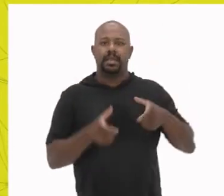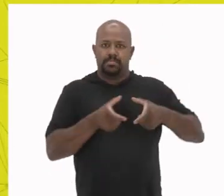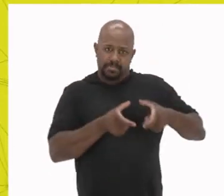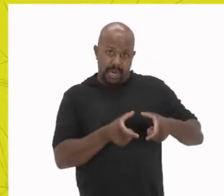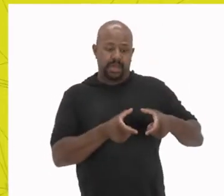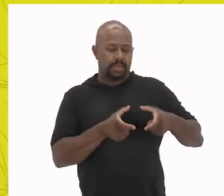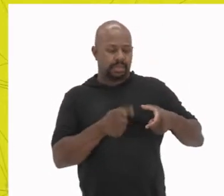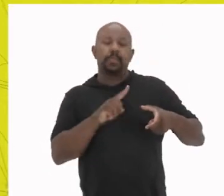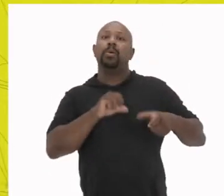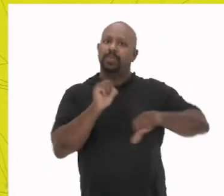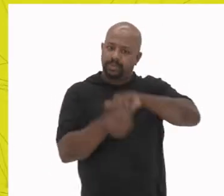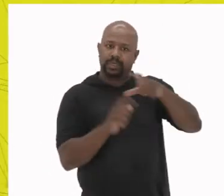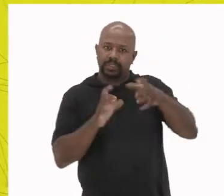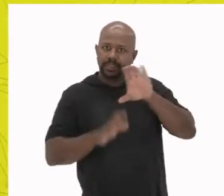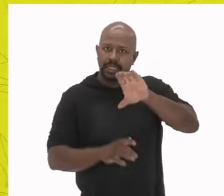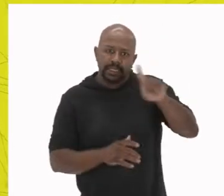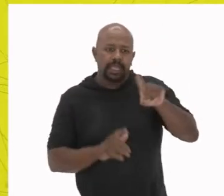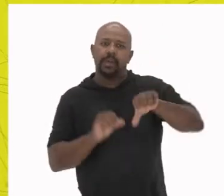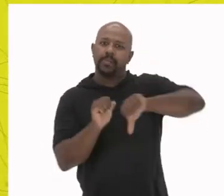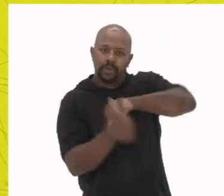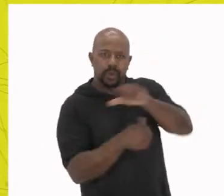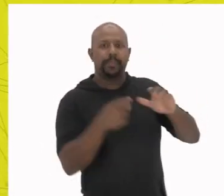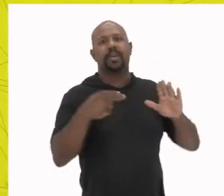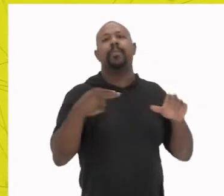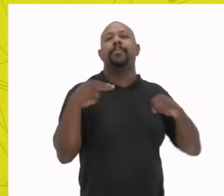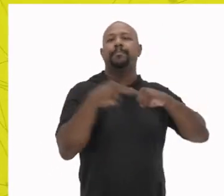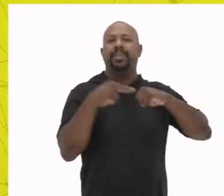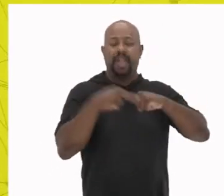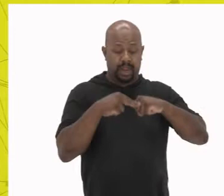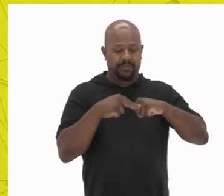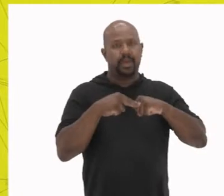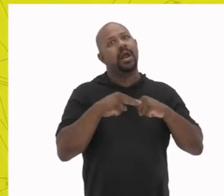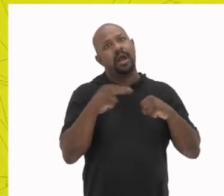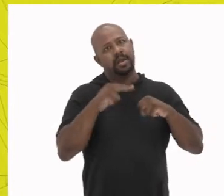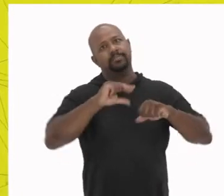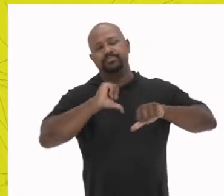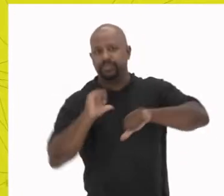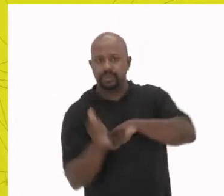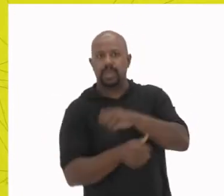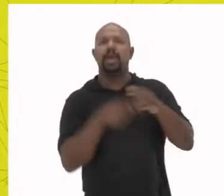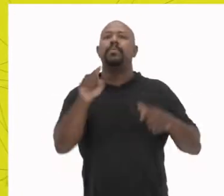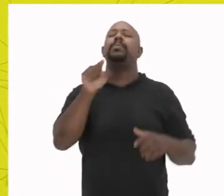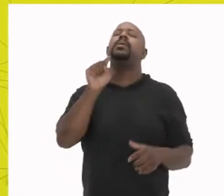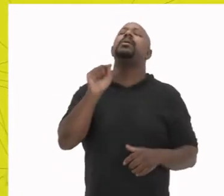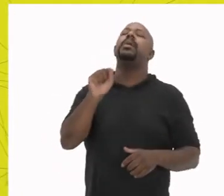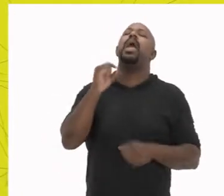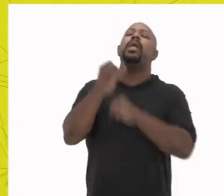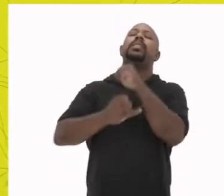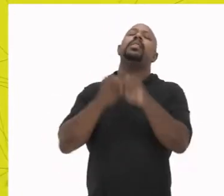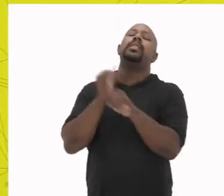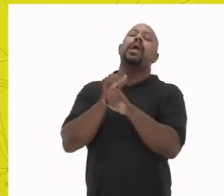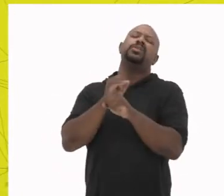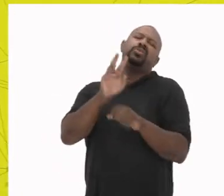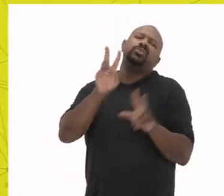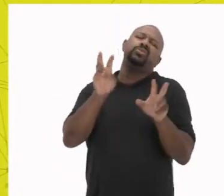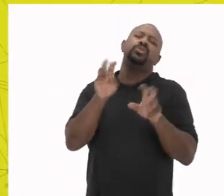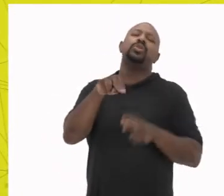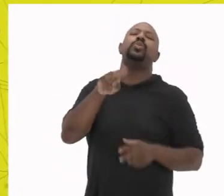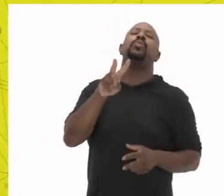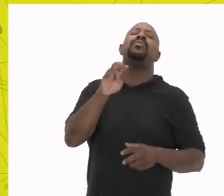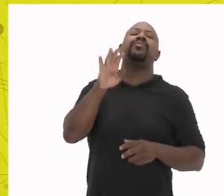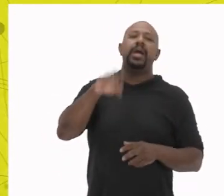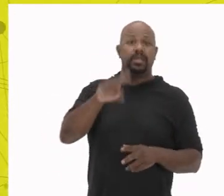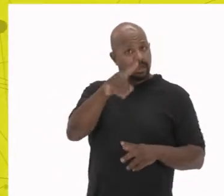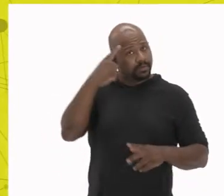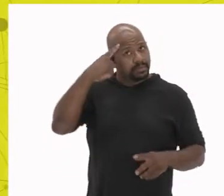CD e depois trocamos o CD pelo pendrive e pela nuvem. Fique atento para garantir a preservação da informação de